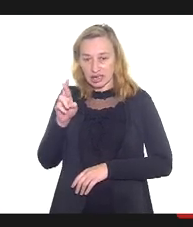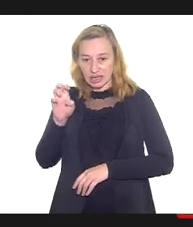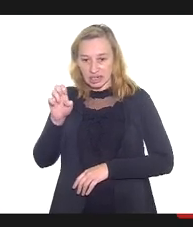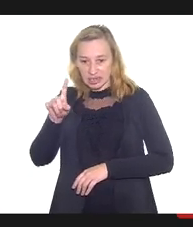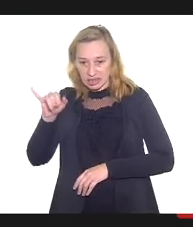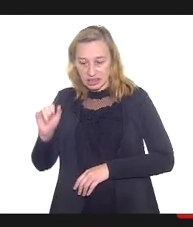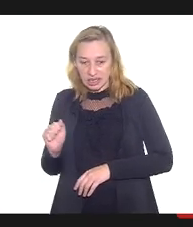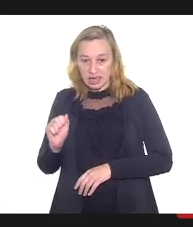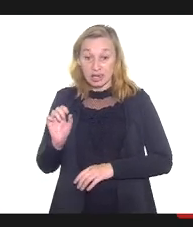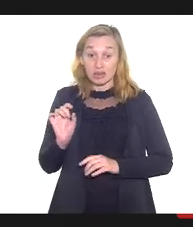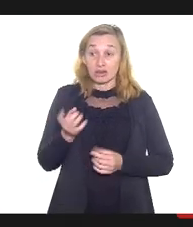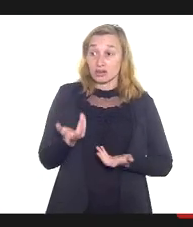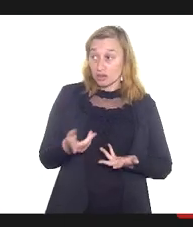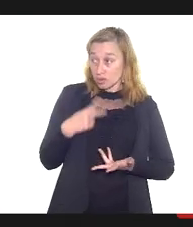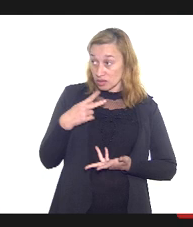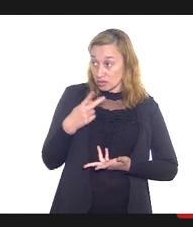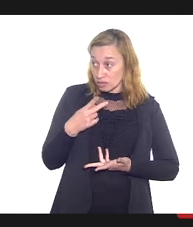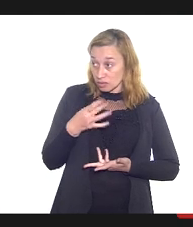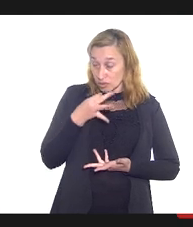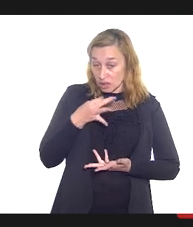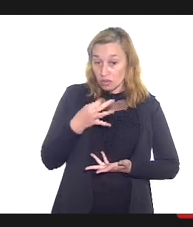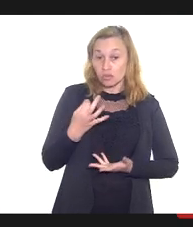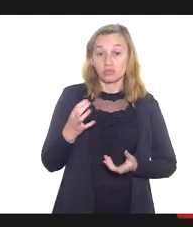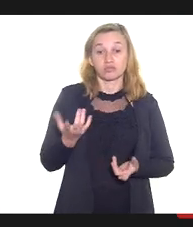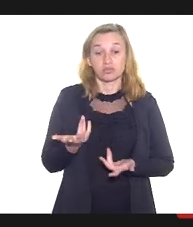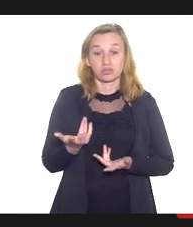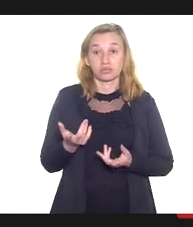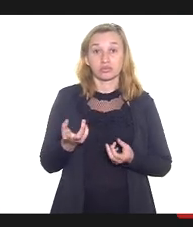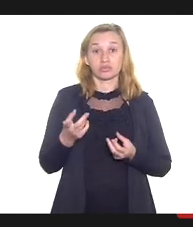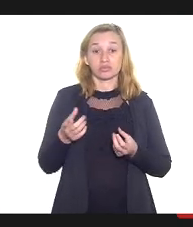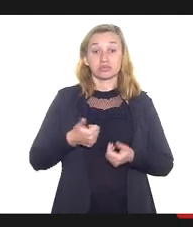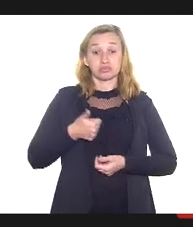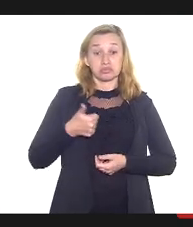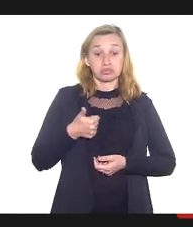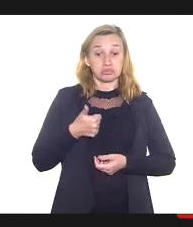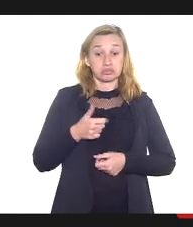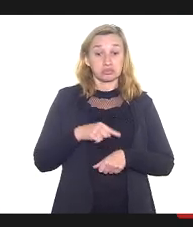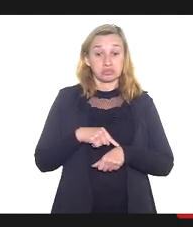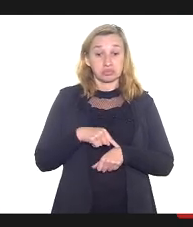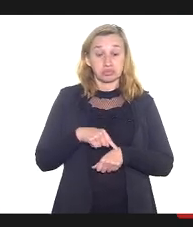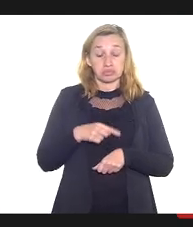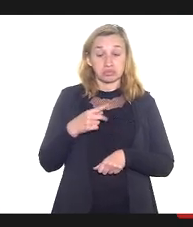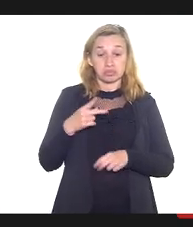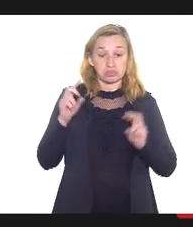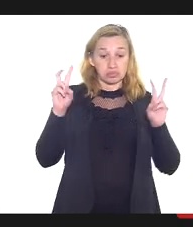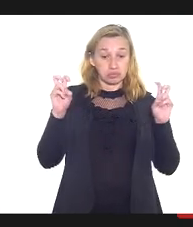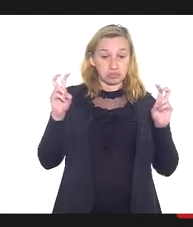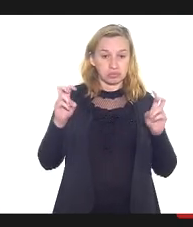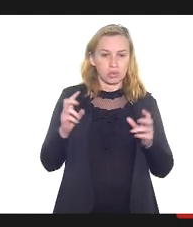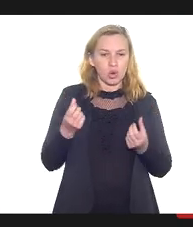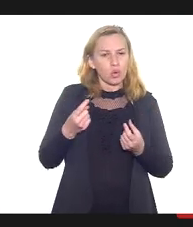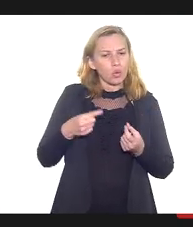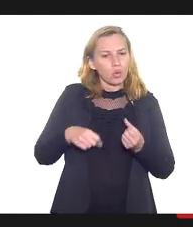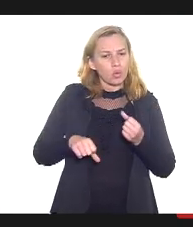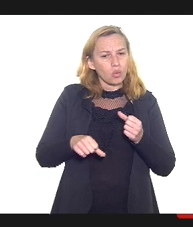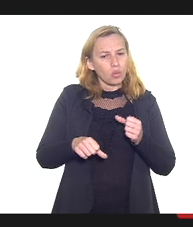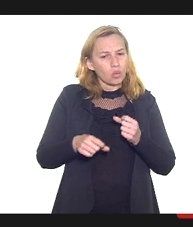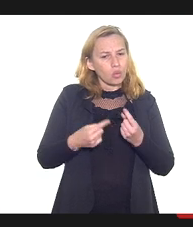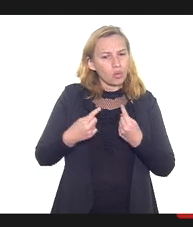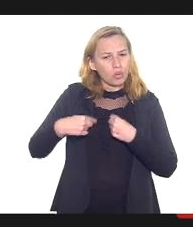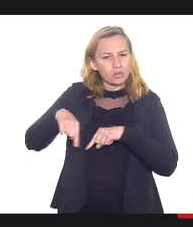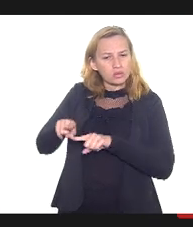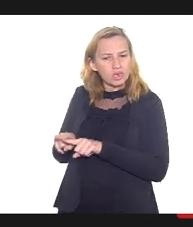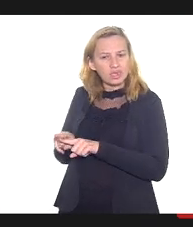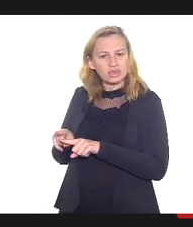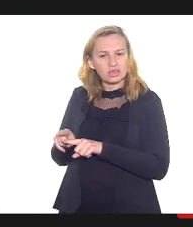a principal questão a ser destacada nesse primeiro momento é que, ao contrário do que tem sido divulgado